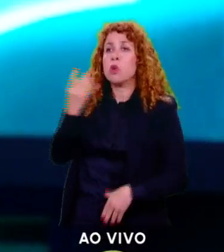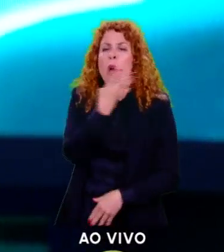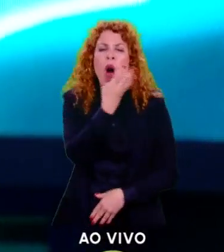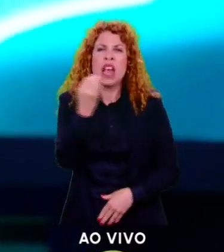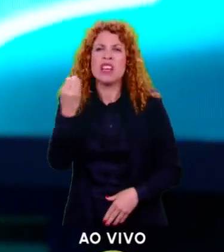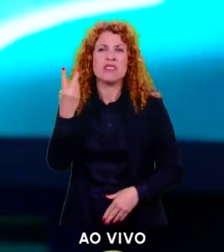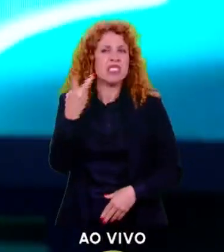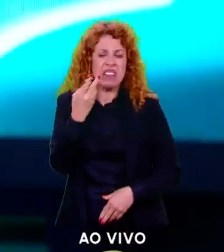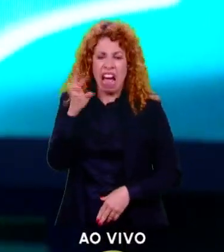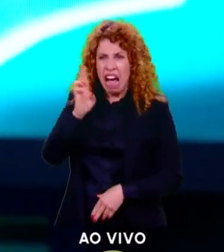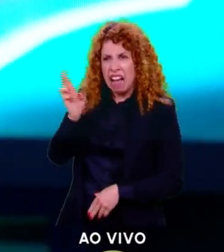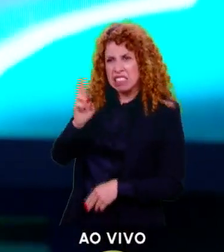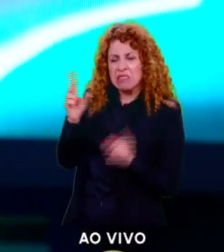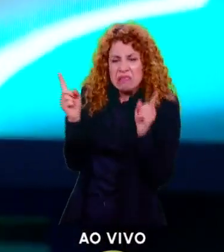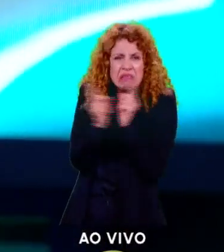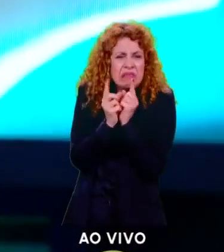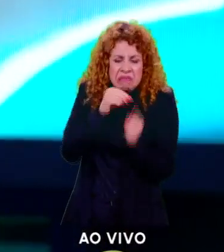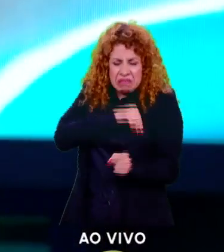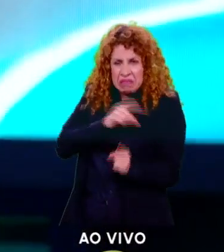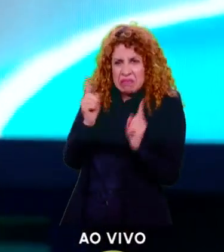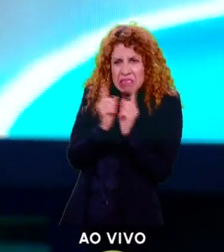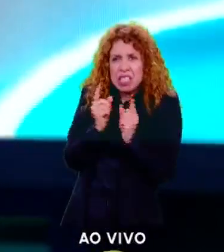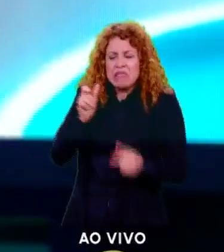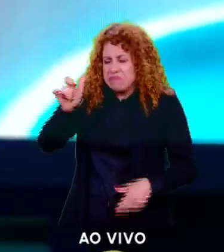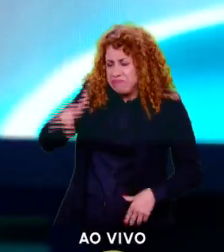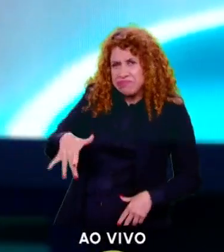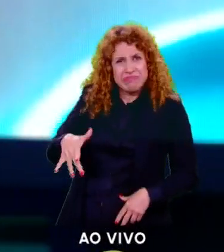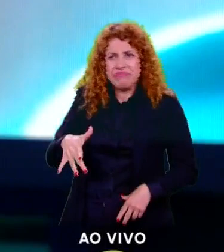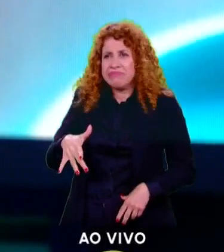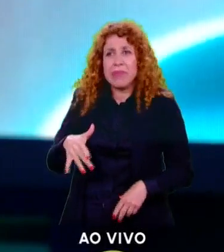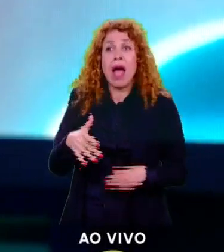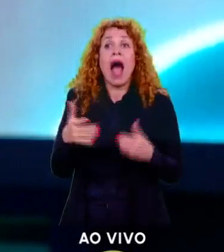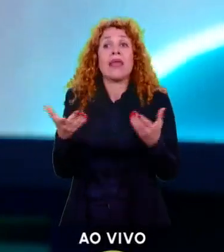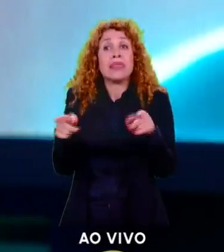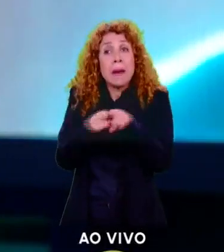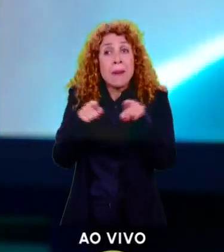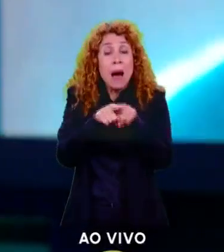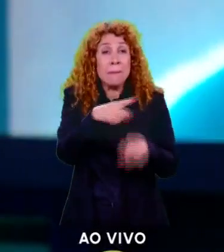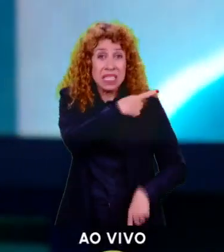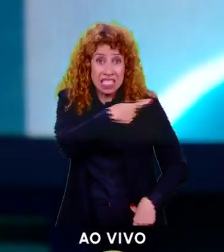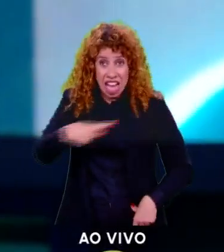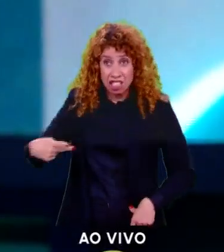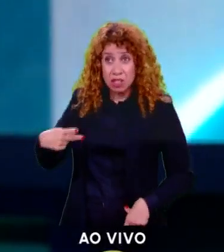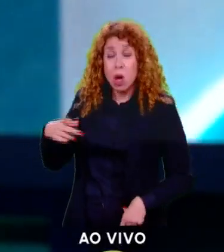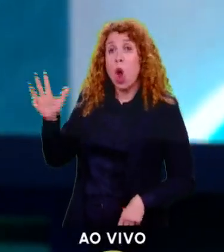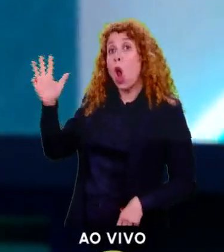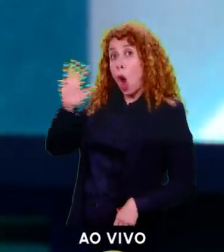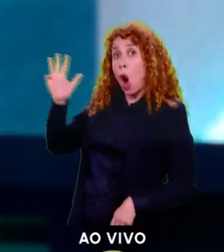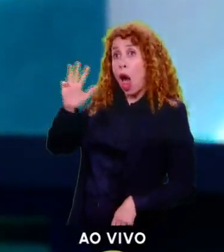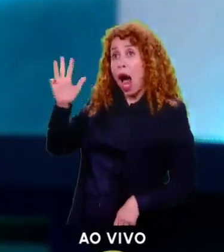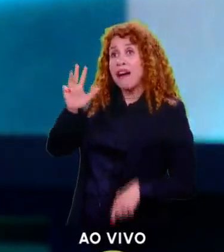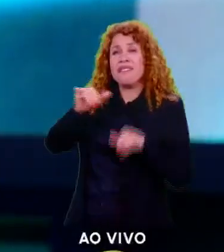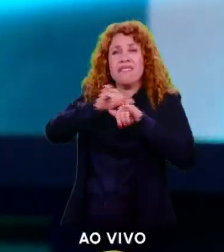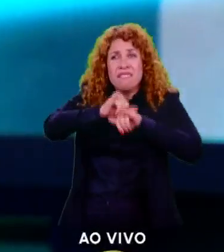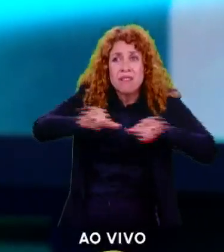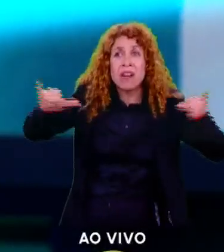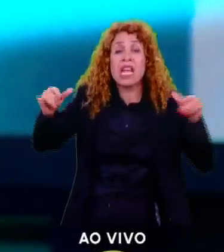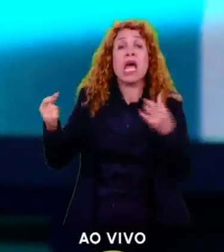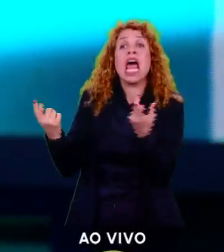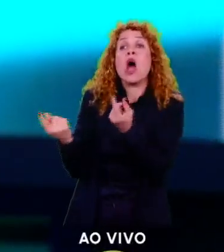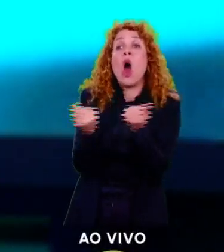quantia bastante divisória até o ex-presidente Lula luge o debate falou que a economia estava muito bem